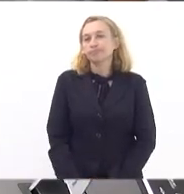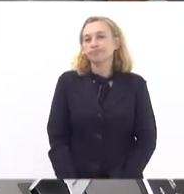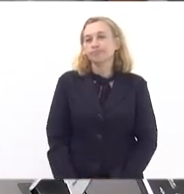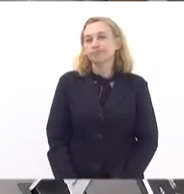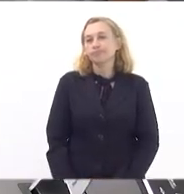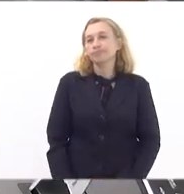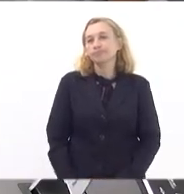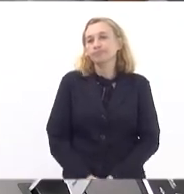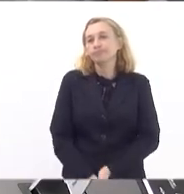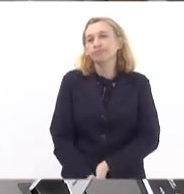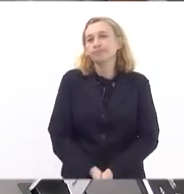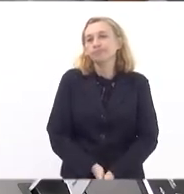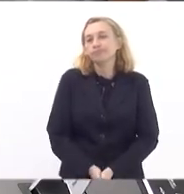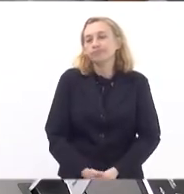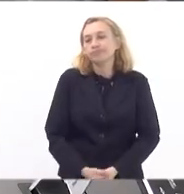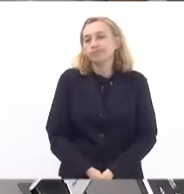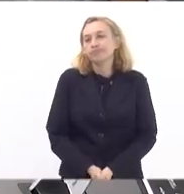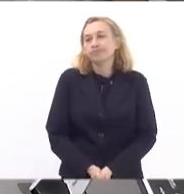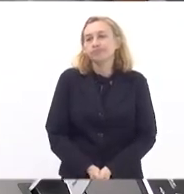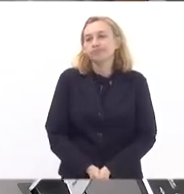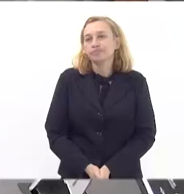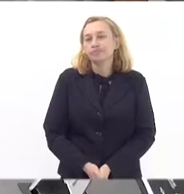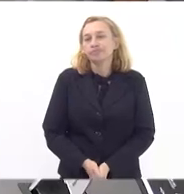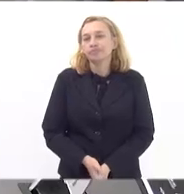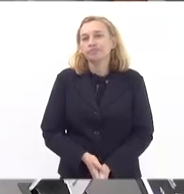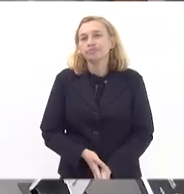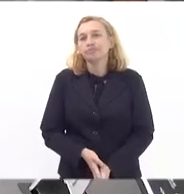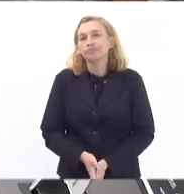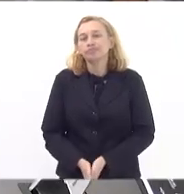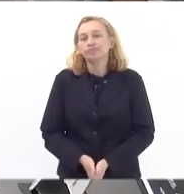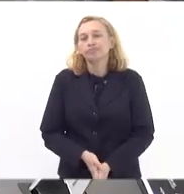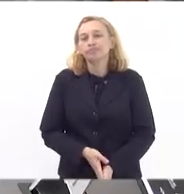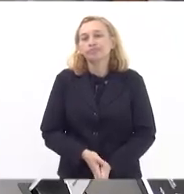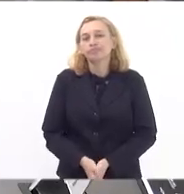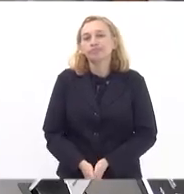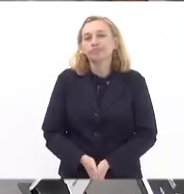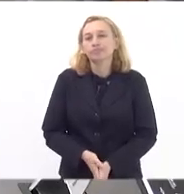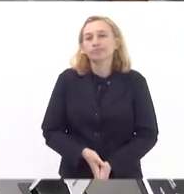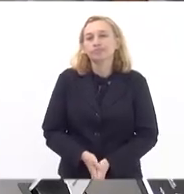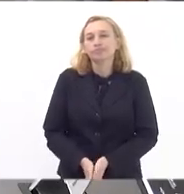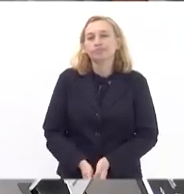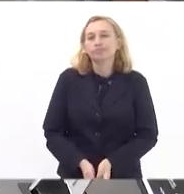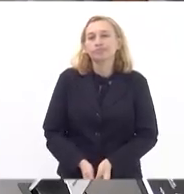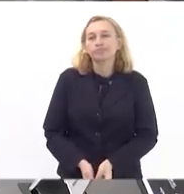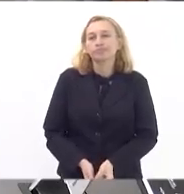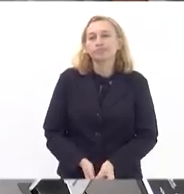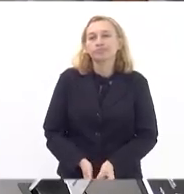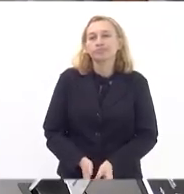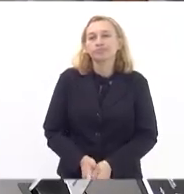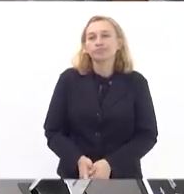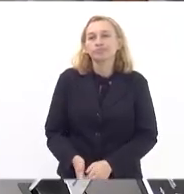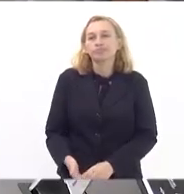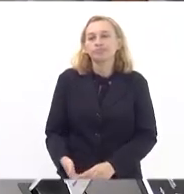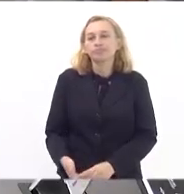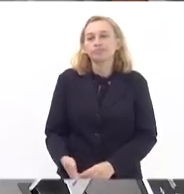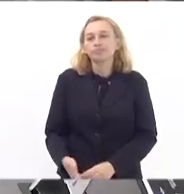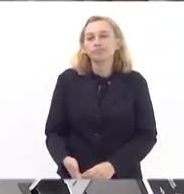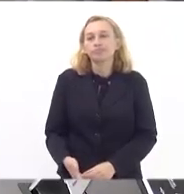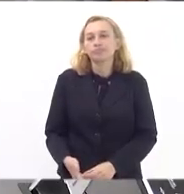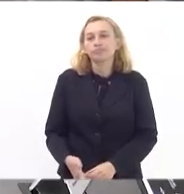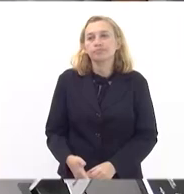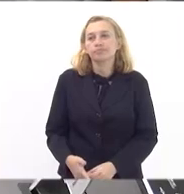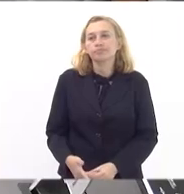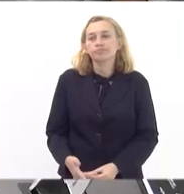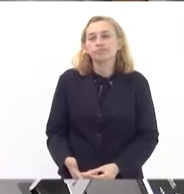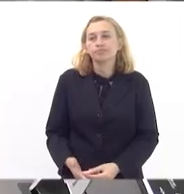E aí como é que se o representante aqui das serpentes Tem mais alguma coisa leve à polícia civil que vai vai